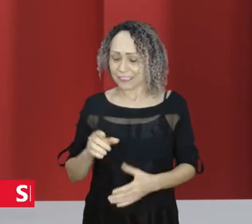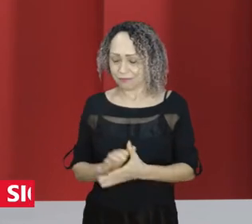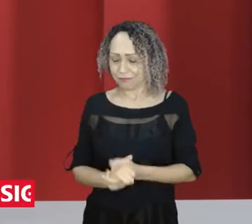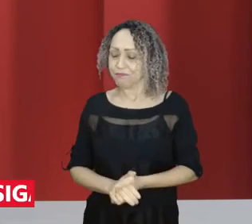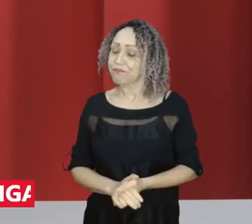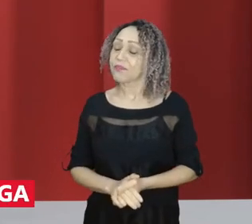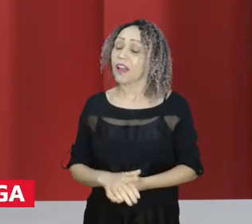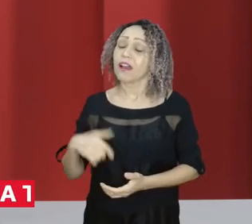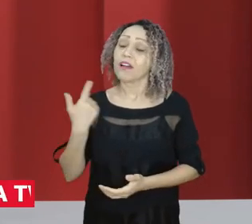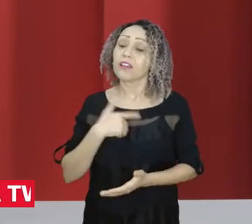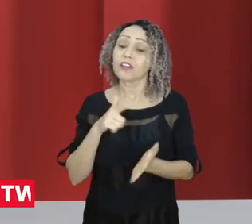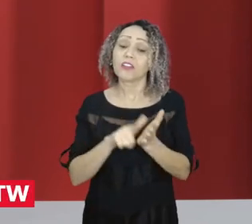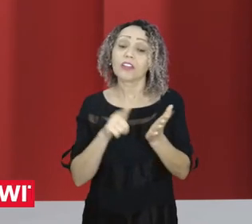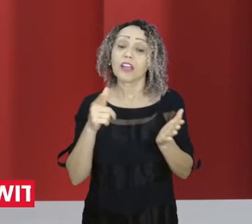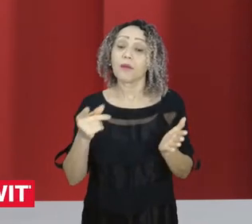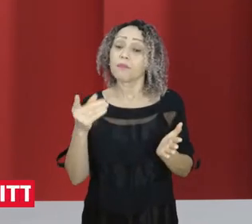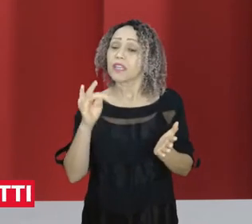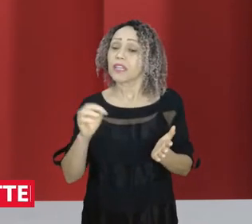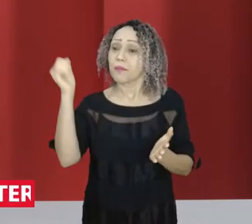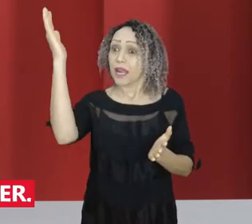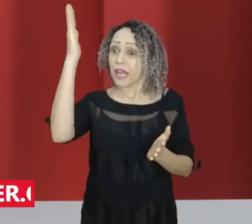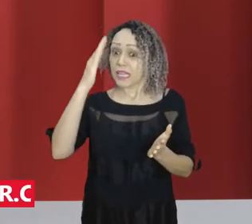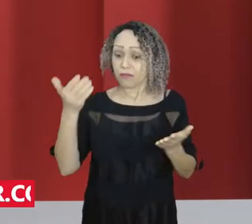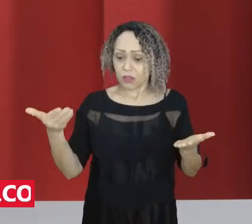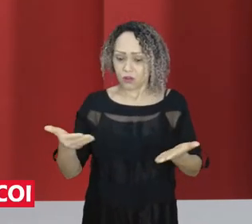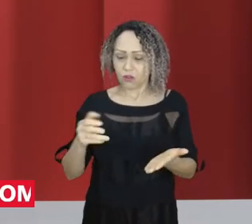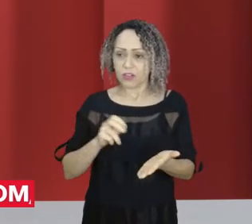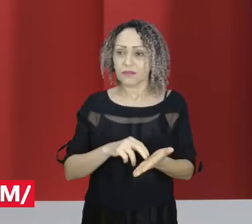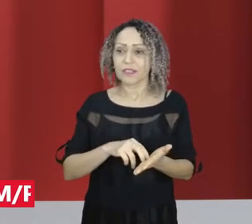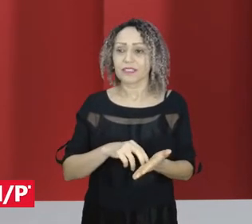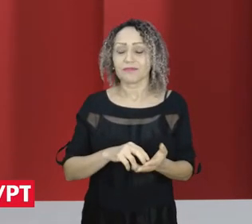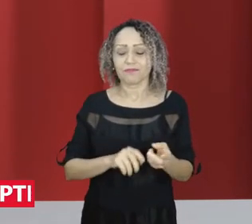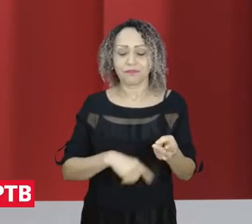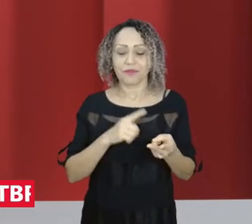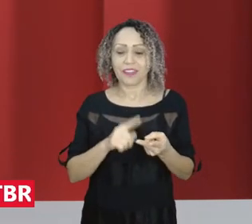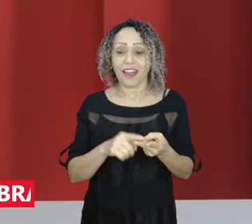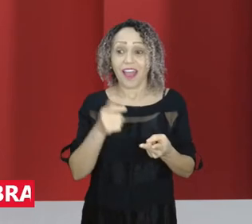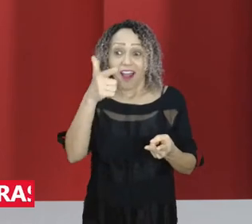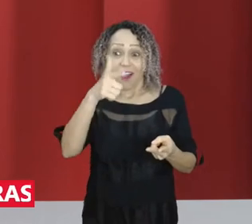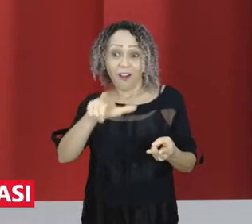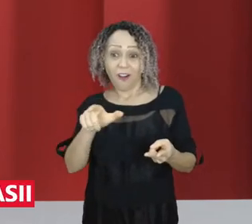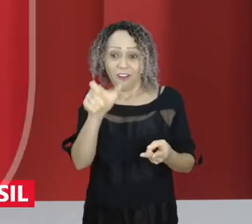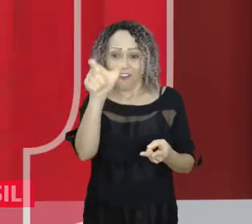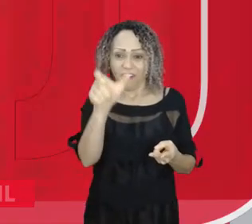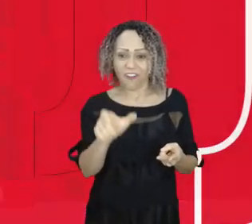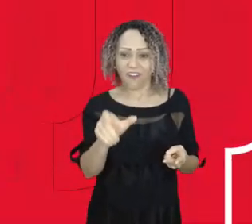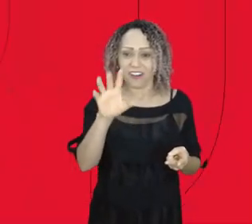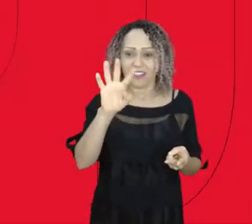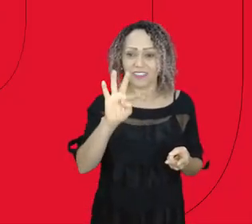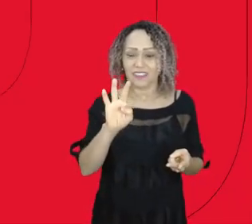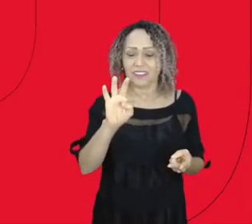nosso Jornal PT Brasil dessa manhã. Agora, outra Tereza, outra entrevista.